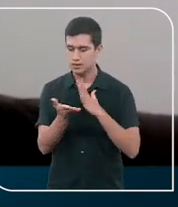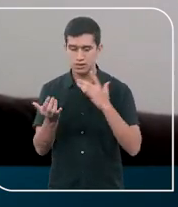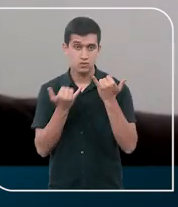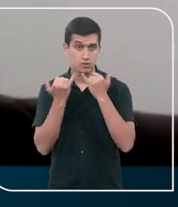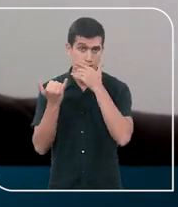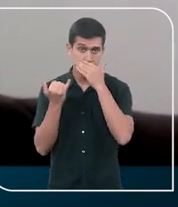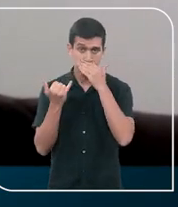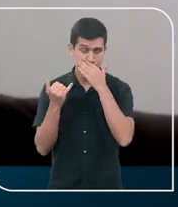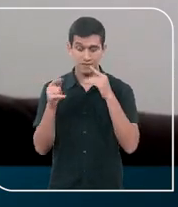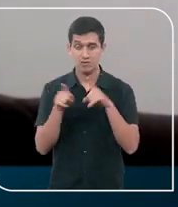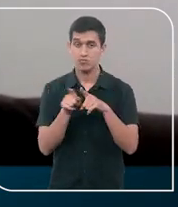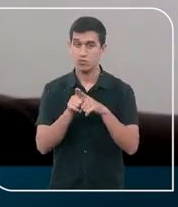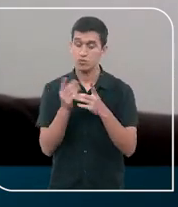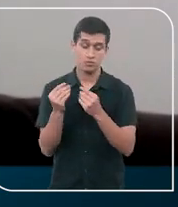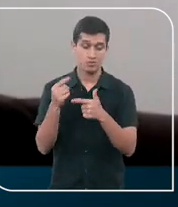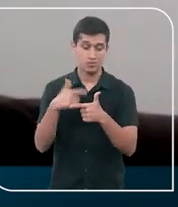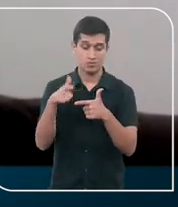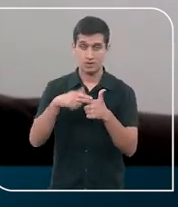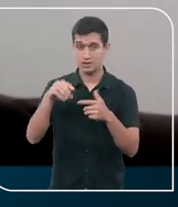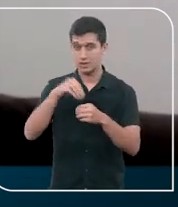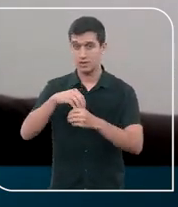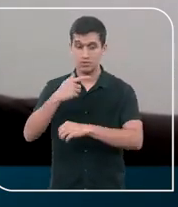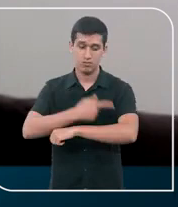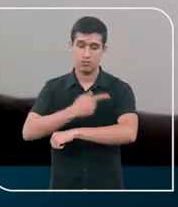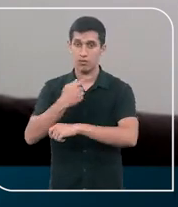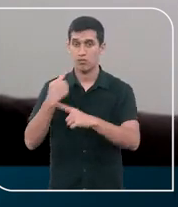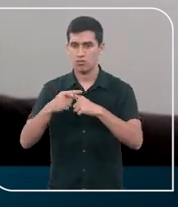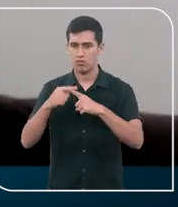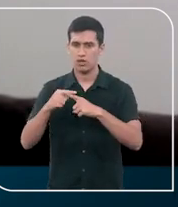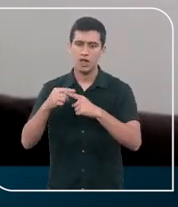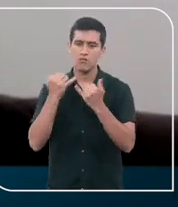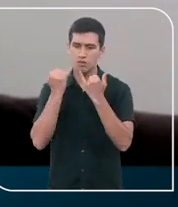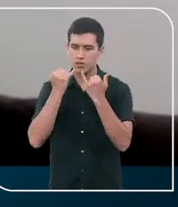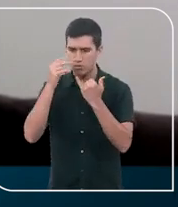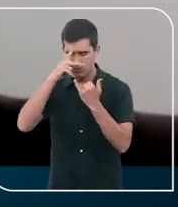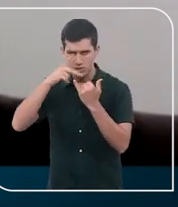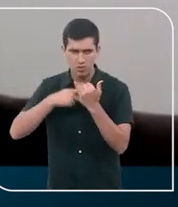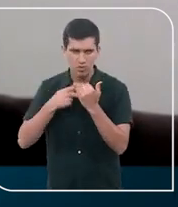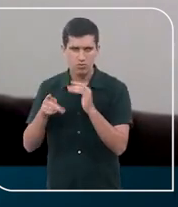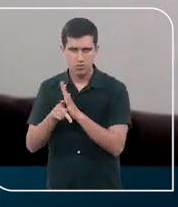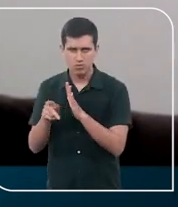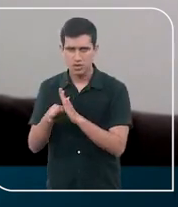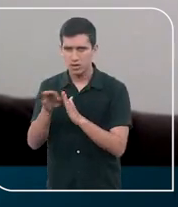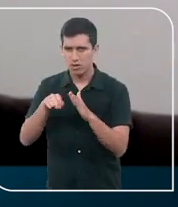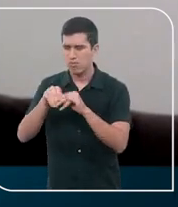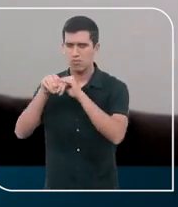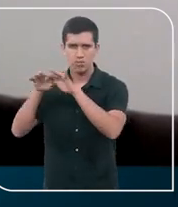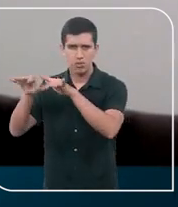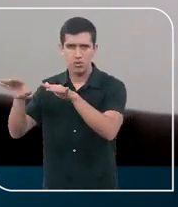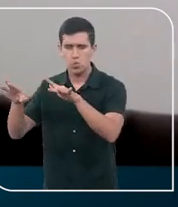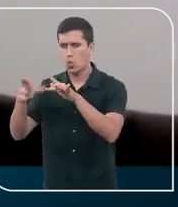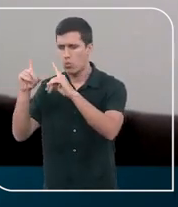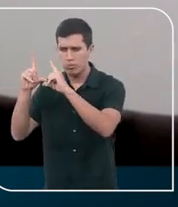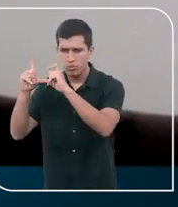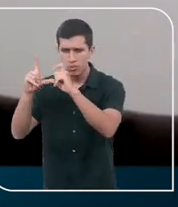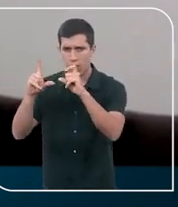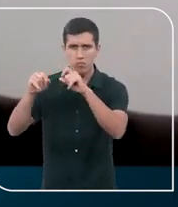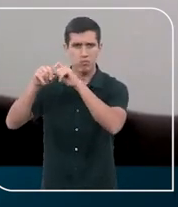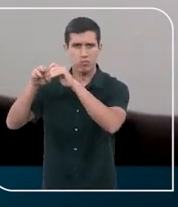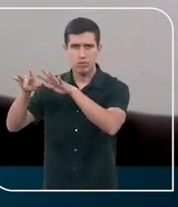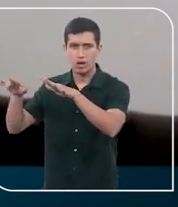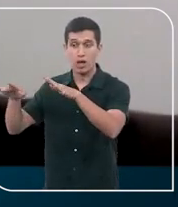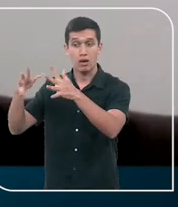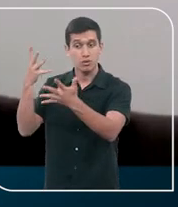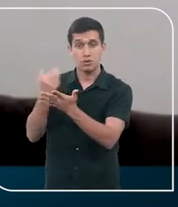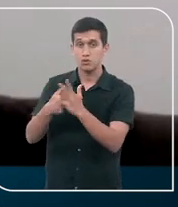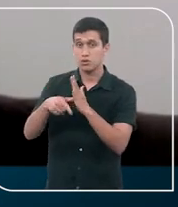nos condomínios por conta exatamente da divulgação de dados, de imagens, né, dados sensíveis, não autorizados, fazendo um